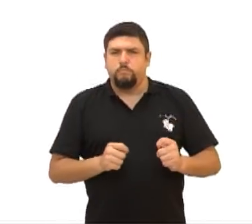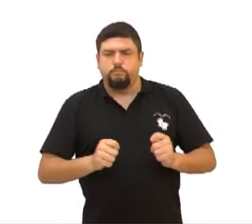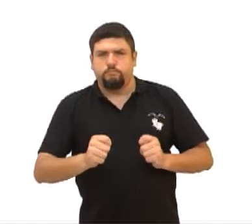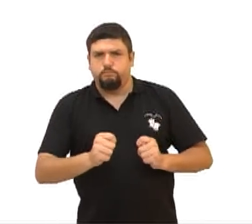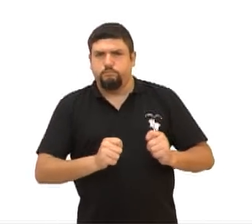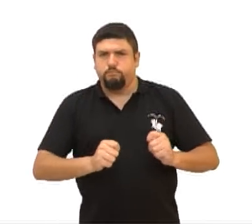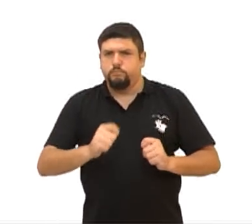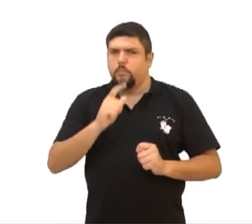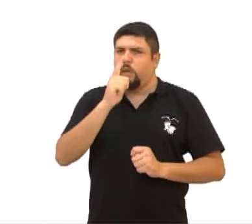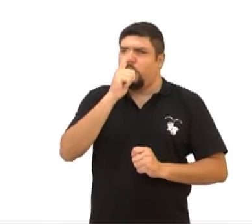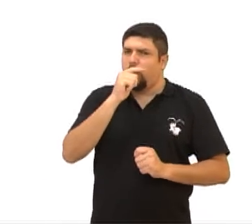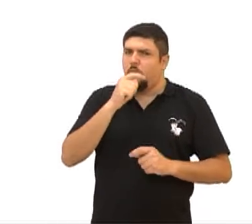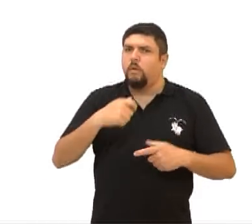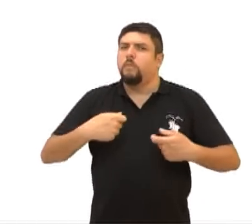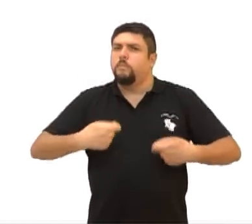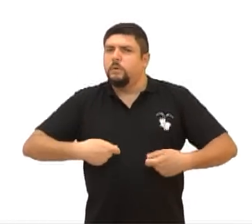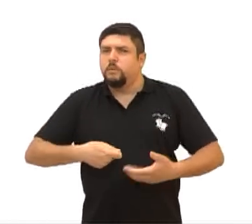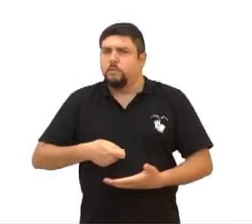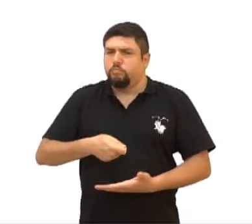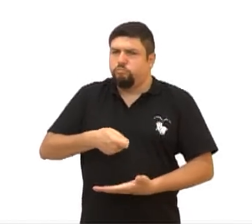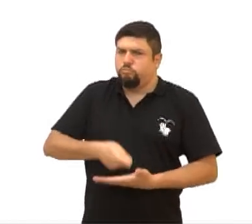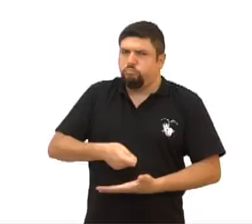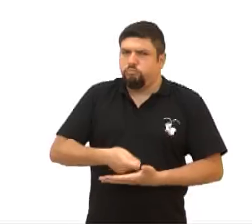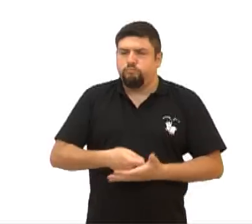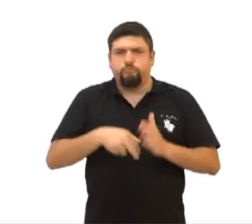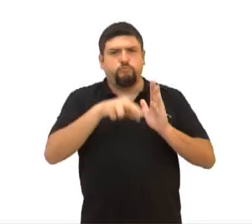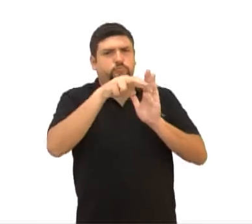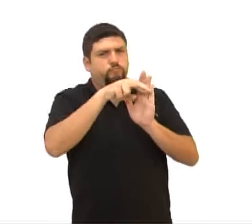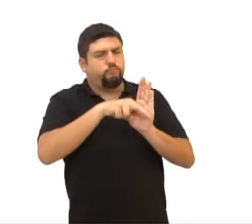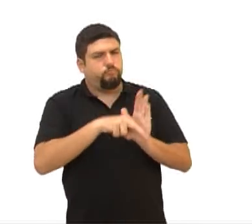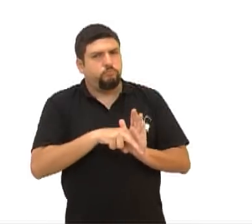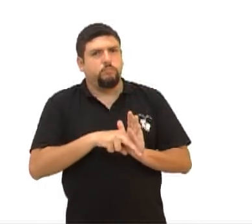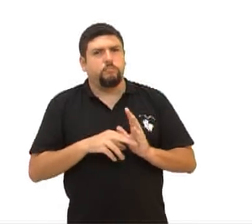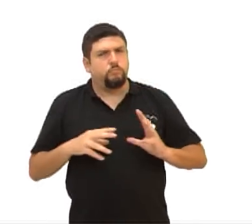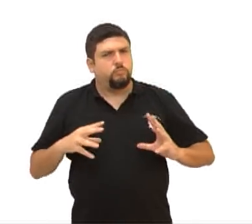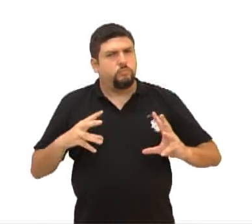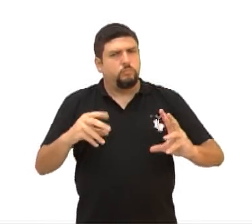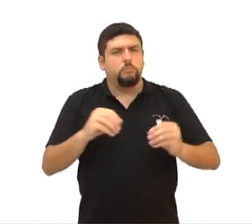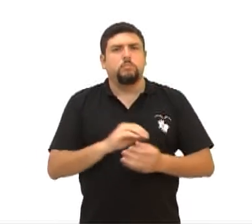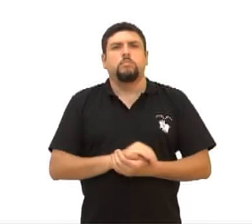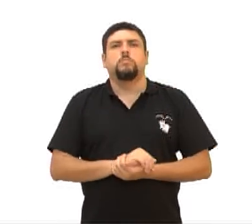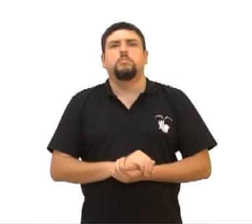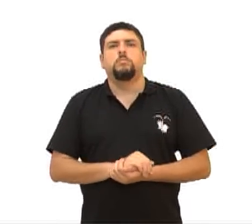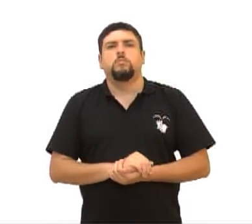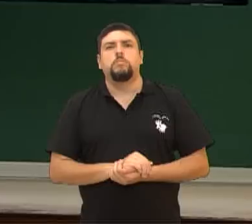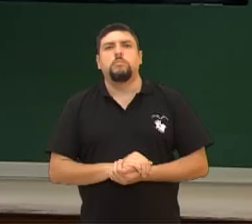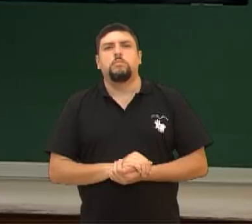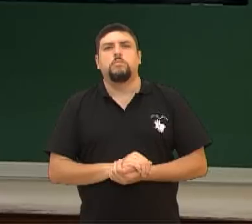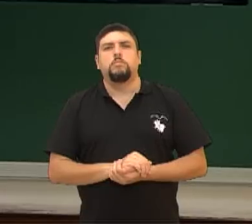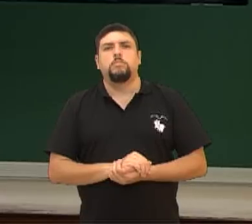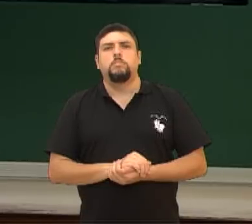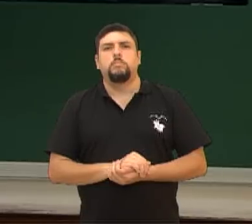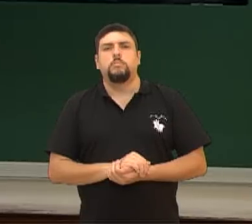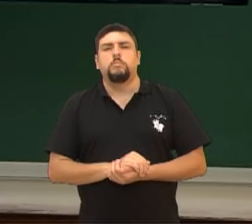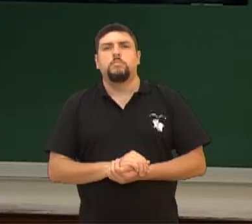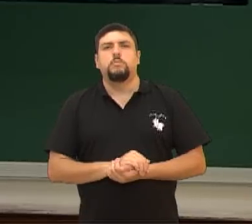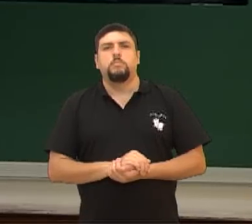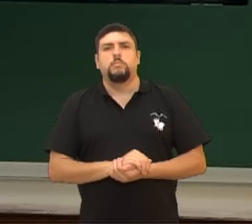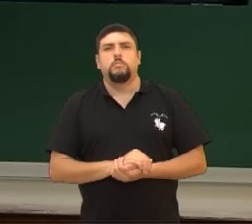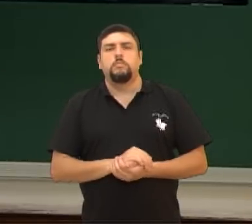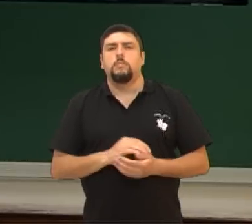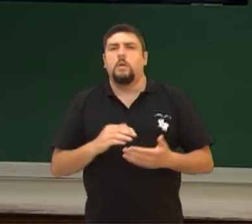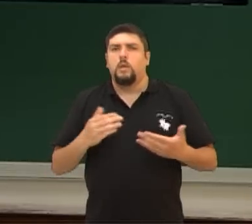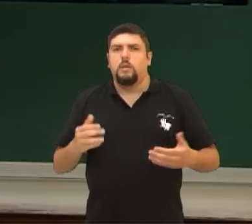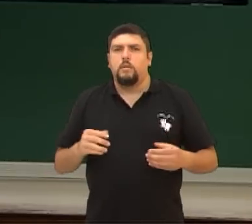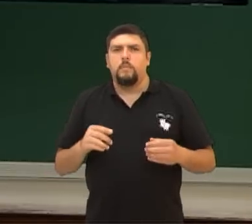virar rotina, defende especialista. Agência Brasil. Então, a professora Gláucia, eu não vou ler